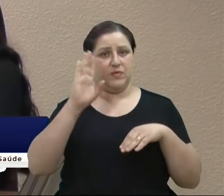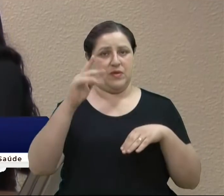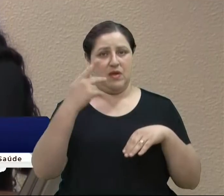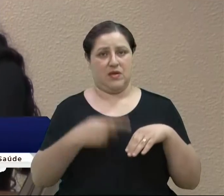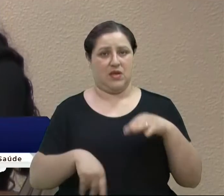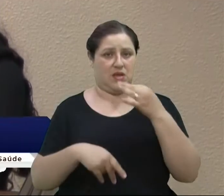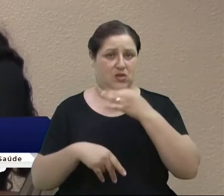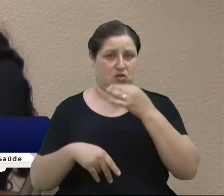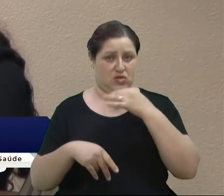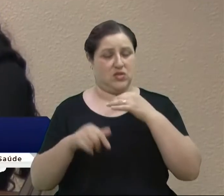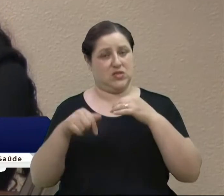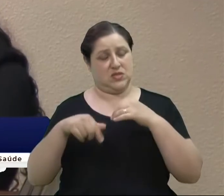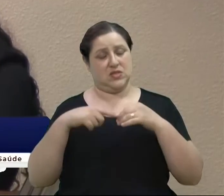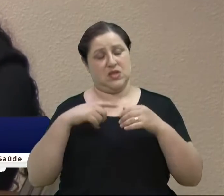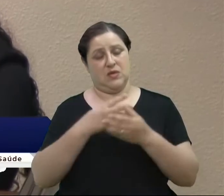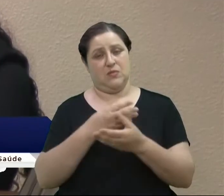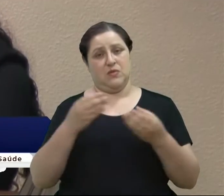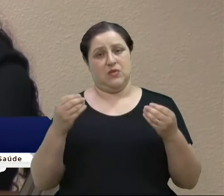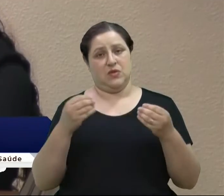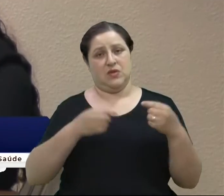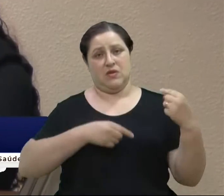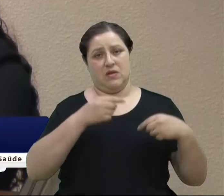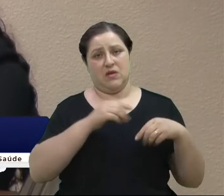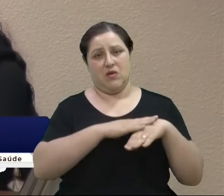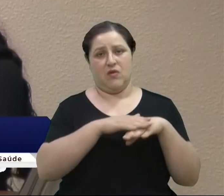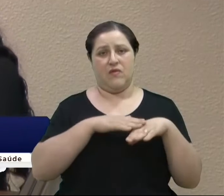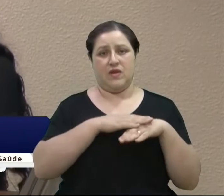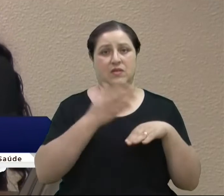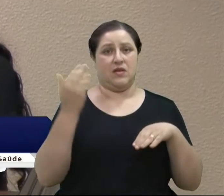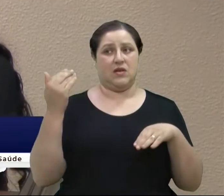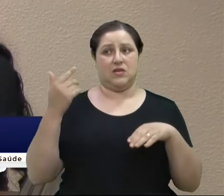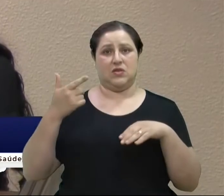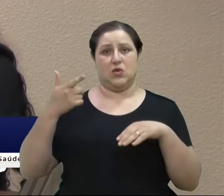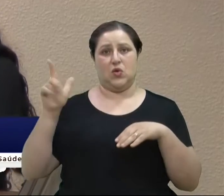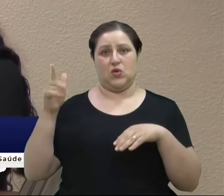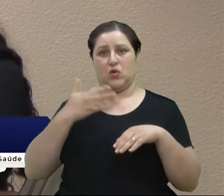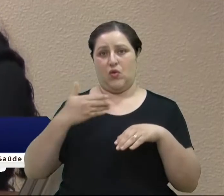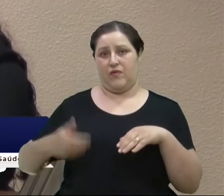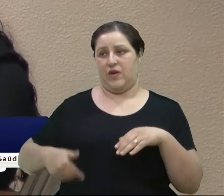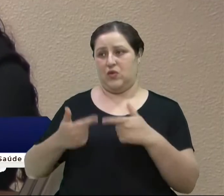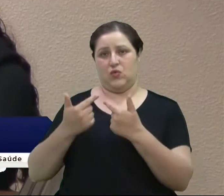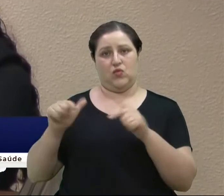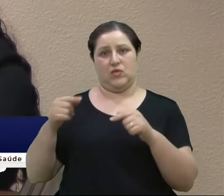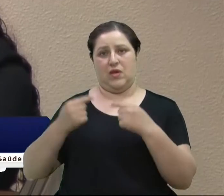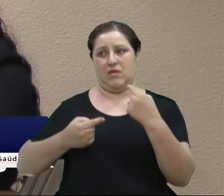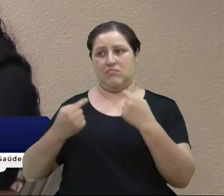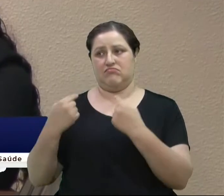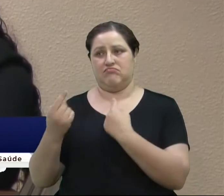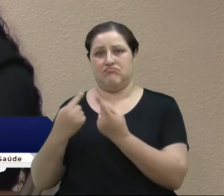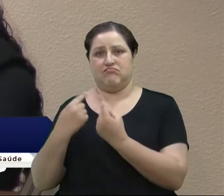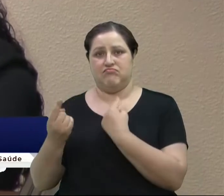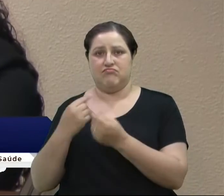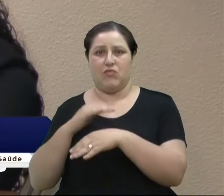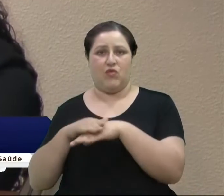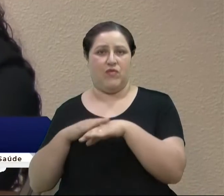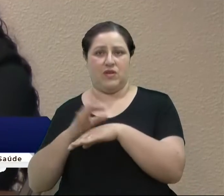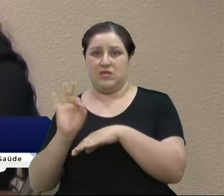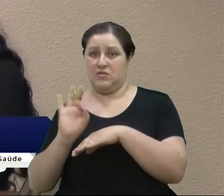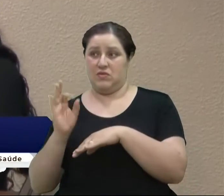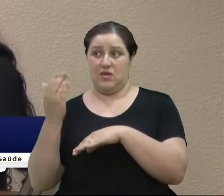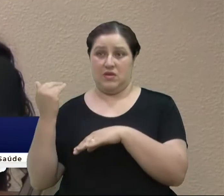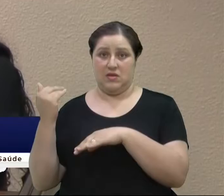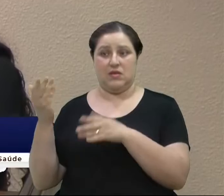Caxias nesse ano, diálogos esses que a gente não tinha em outras gestões. Então, assim, a gente consegue ver